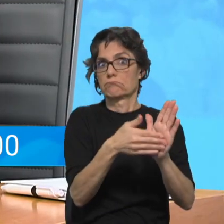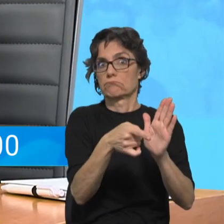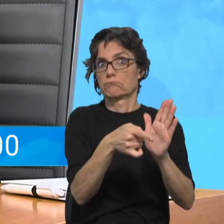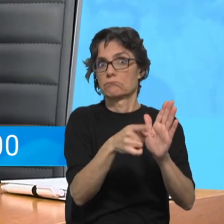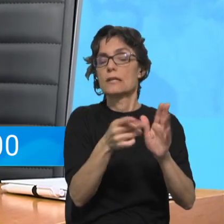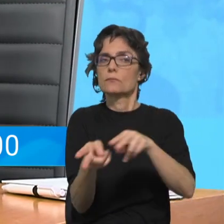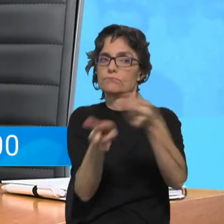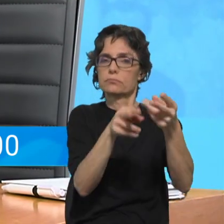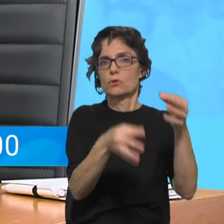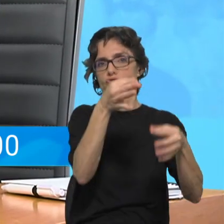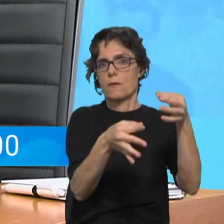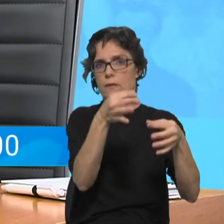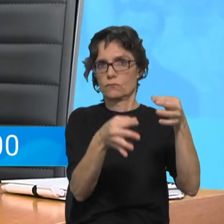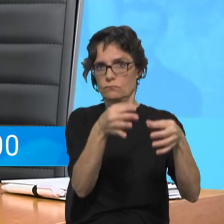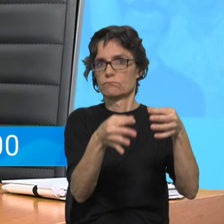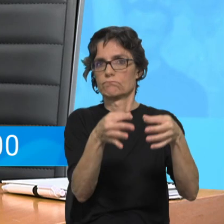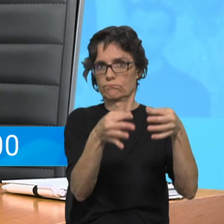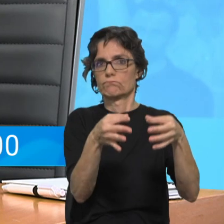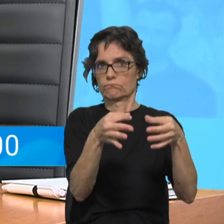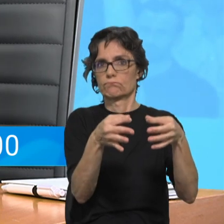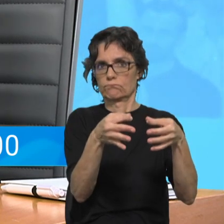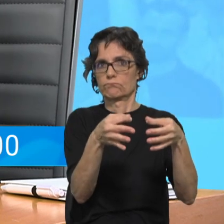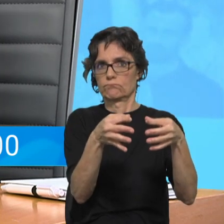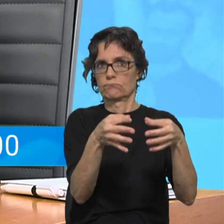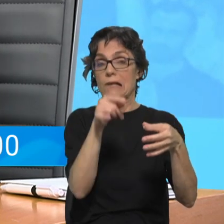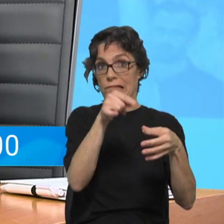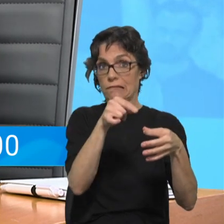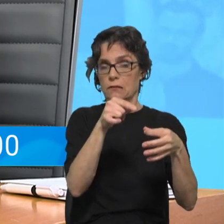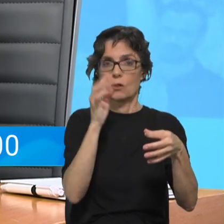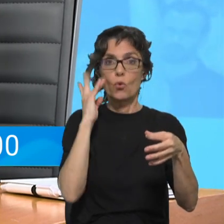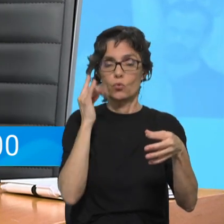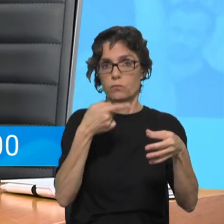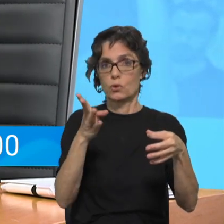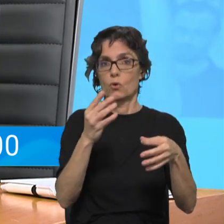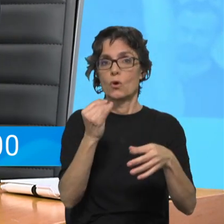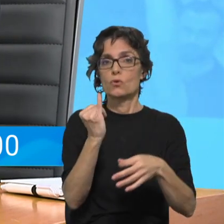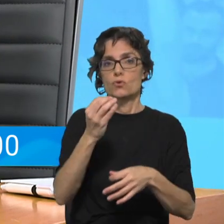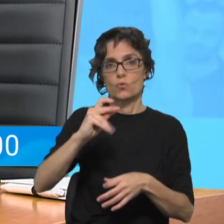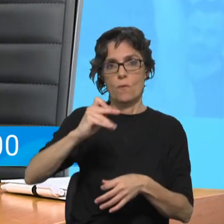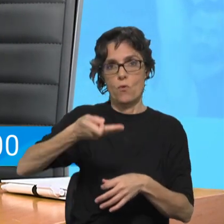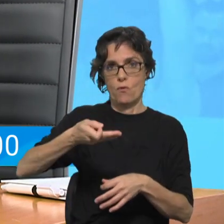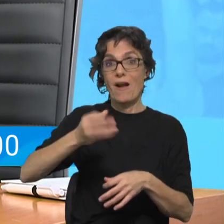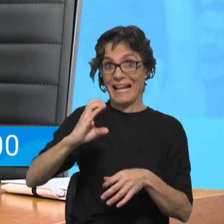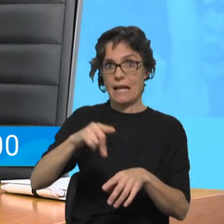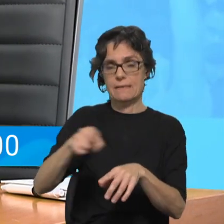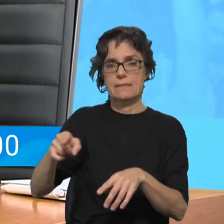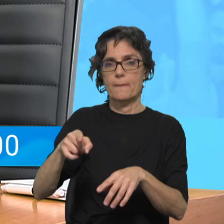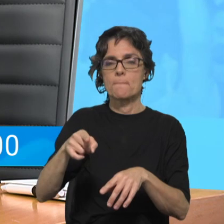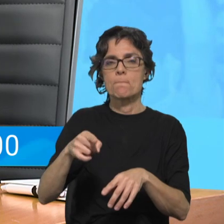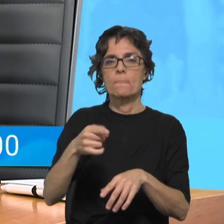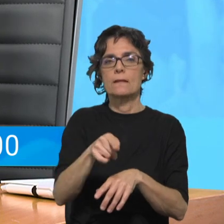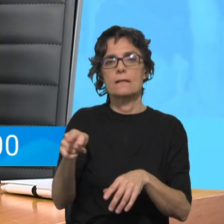para julgamento e aí, portanto, os números que chegam ao Instituto de Apoio à Criança não são os números